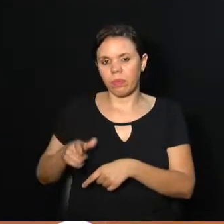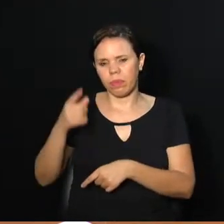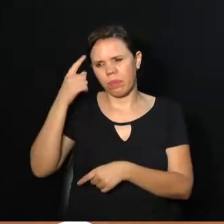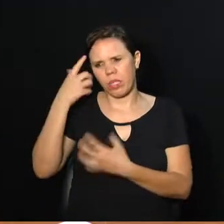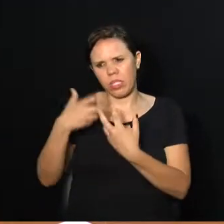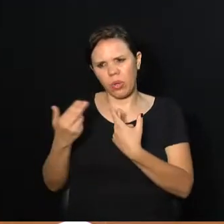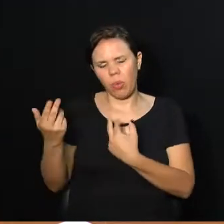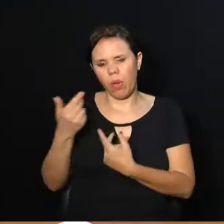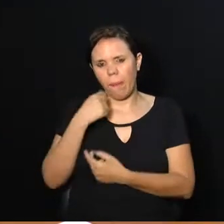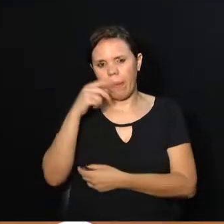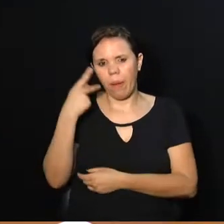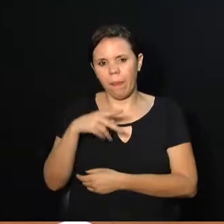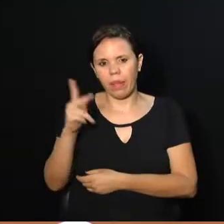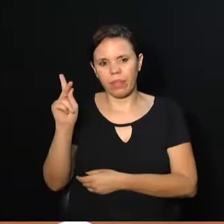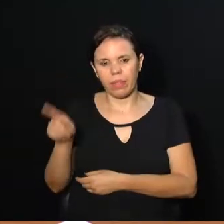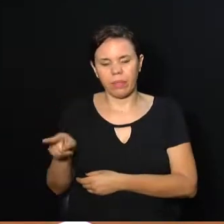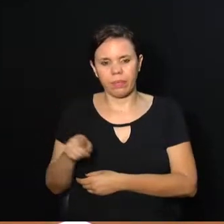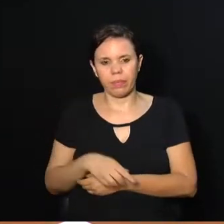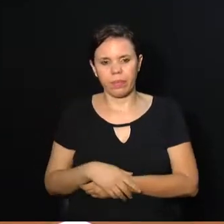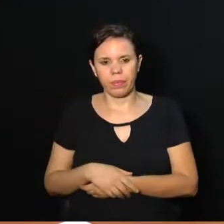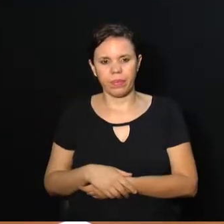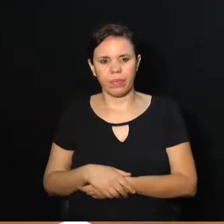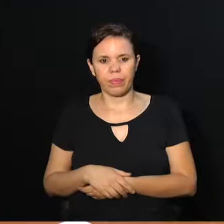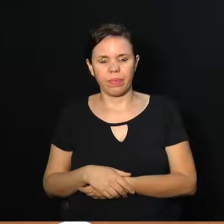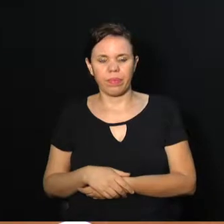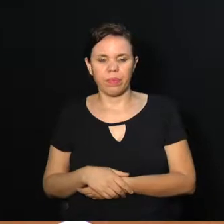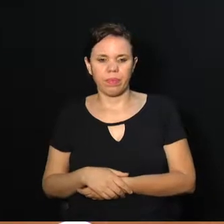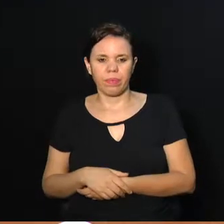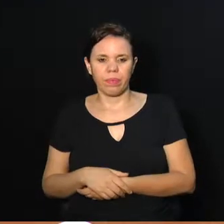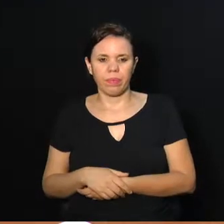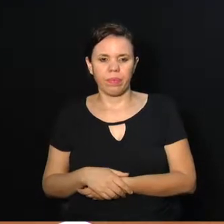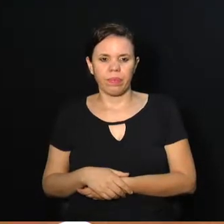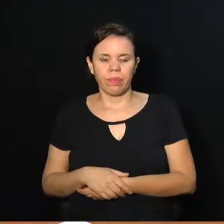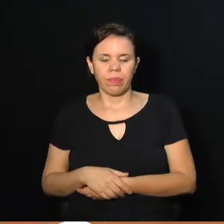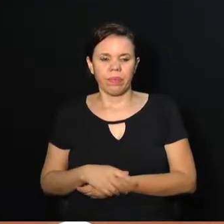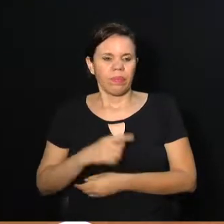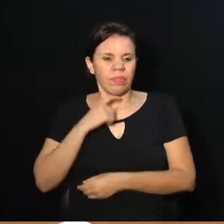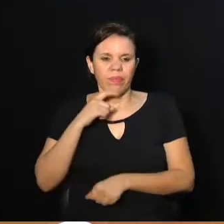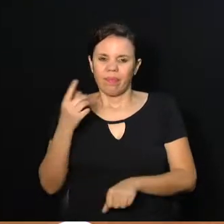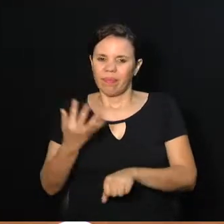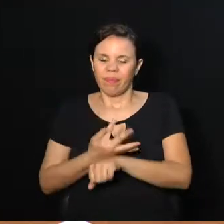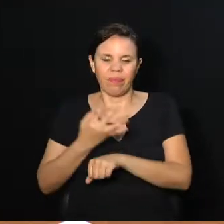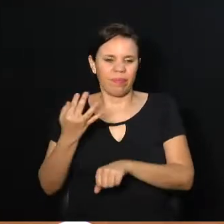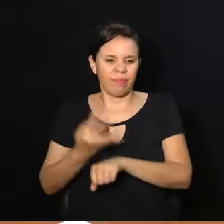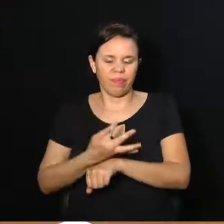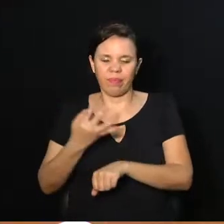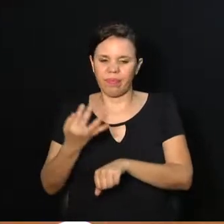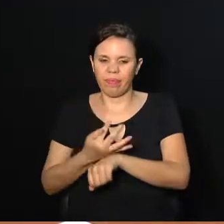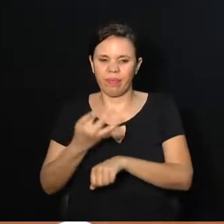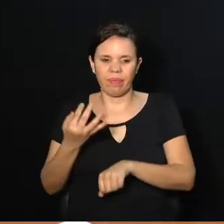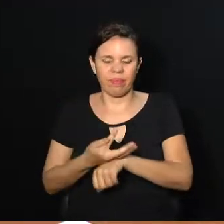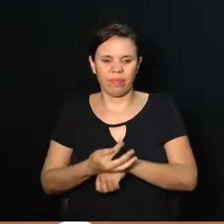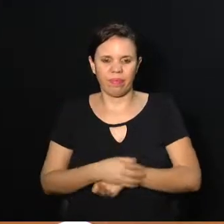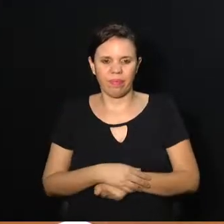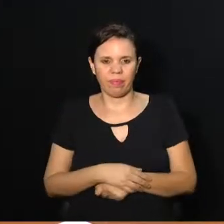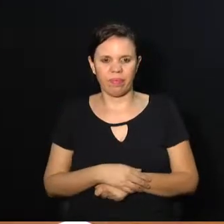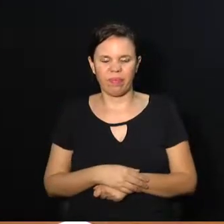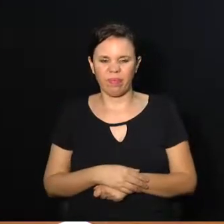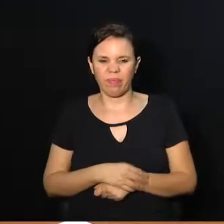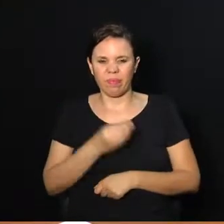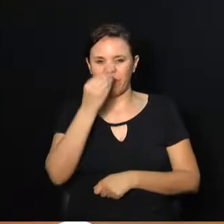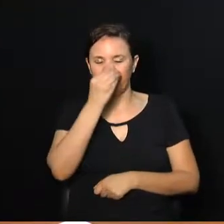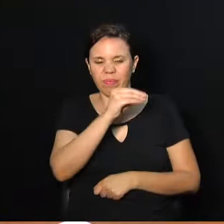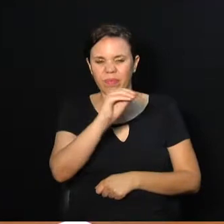poderia ser o pai dele, poderia ser a mãe dele. Ninguém aguenta mais, né, esse tamanho de